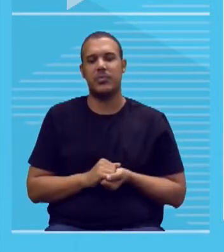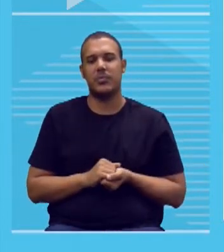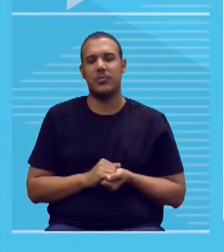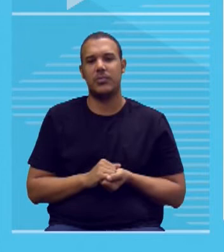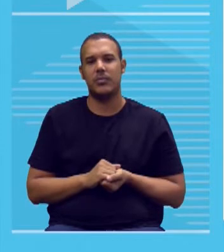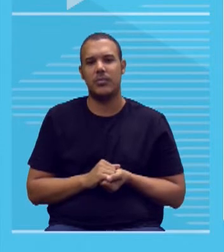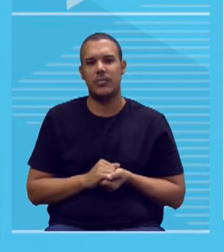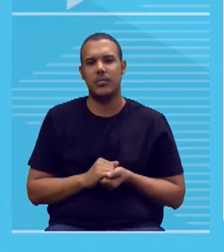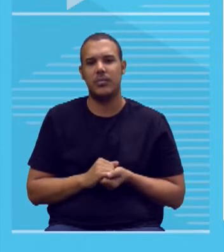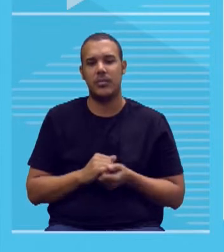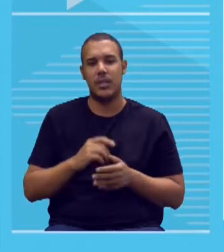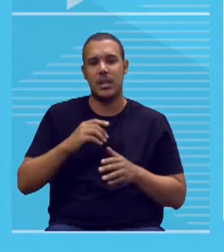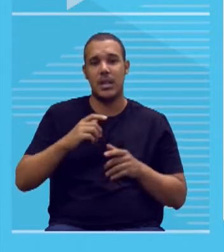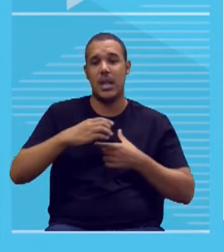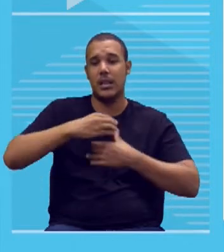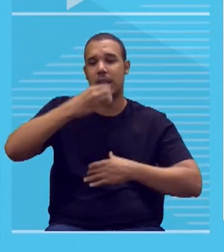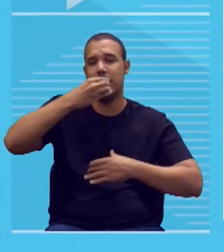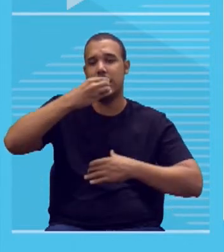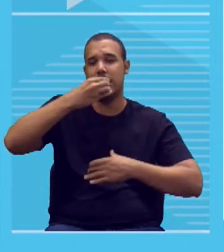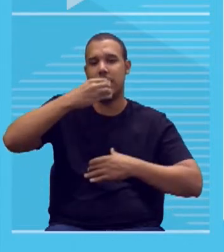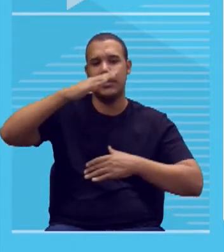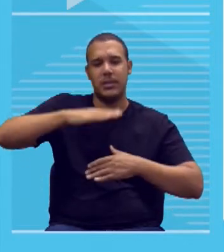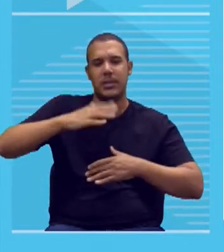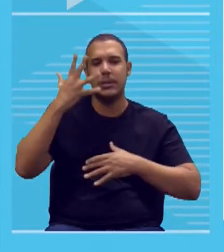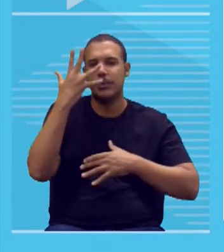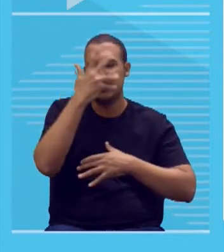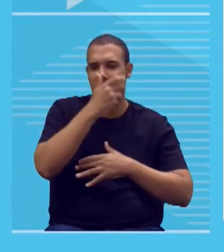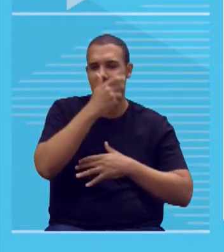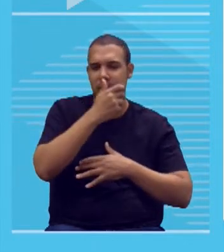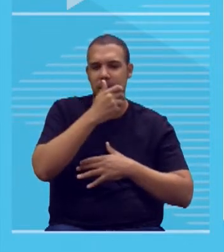oi Telma giraffinhas lindas